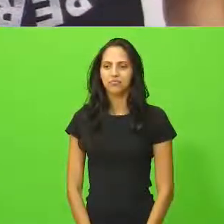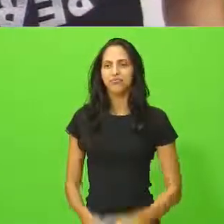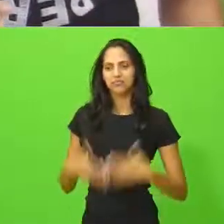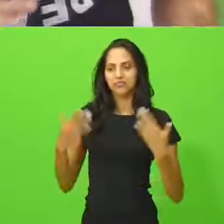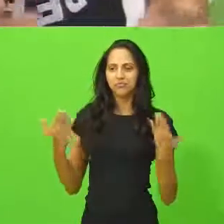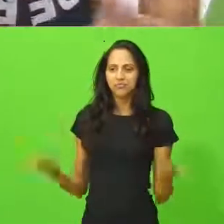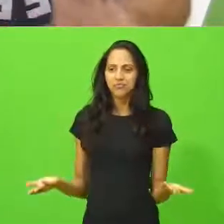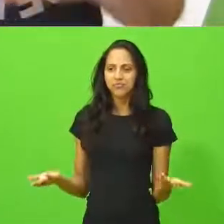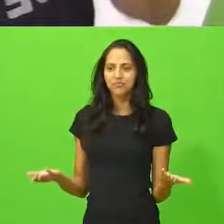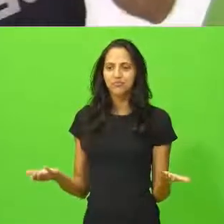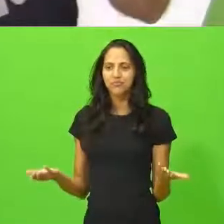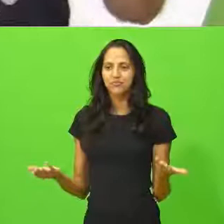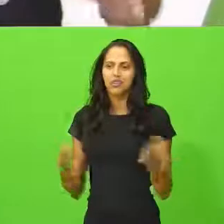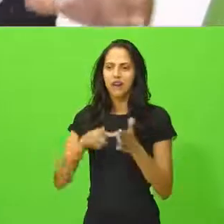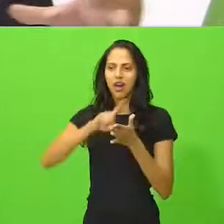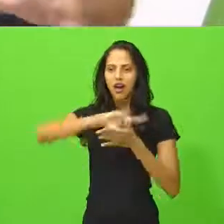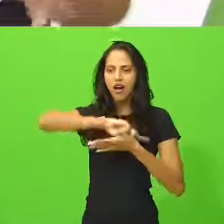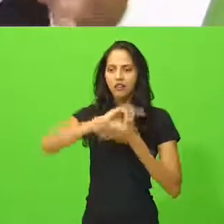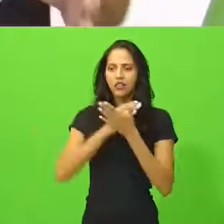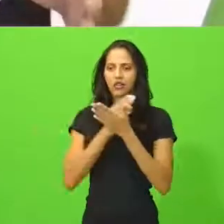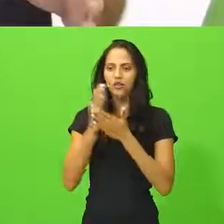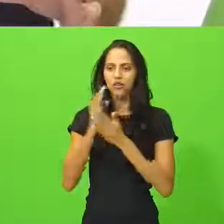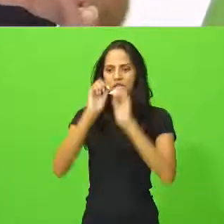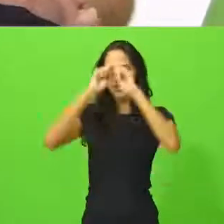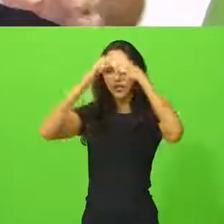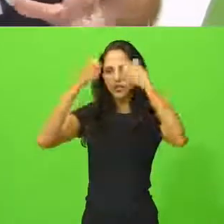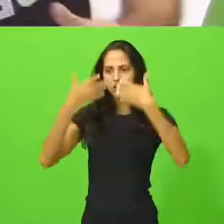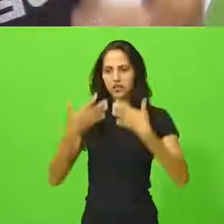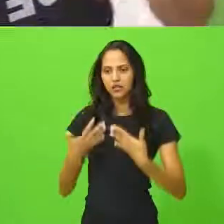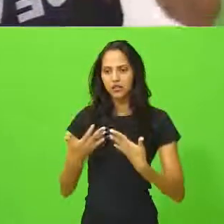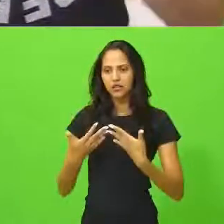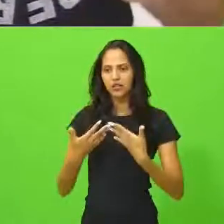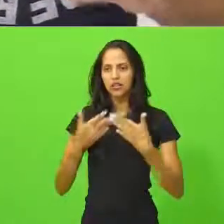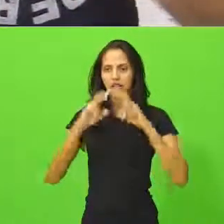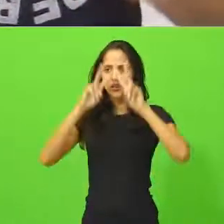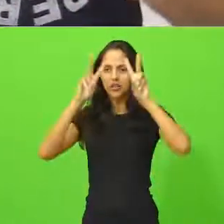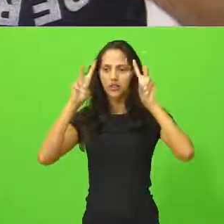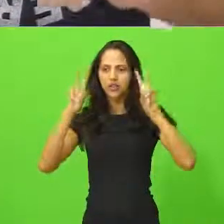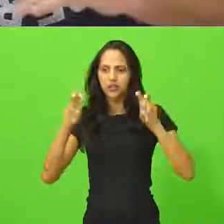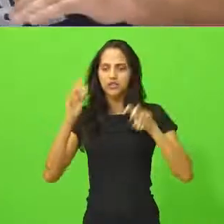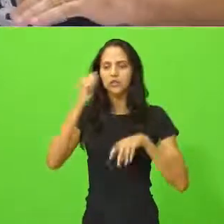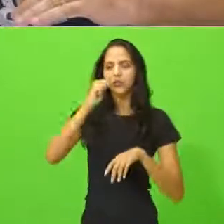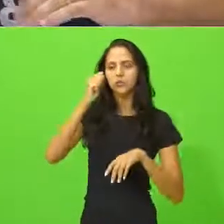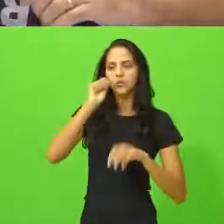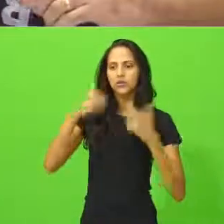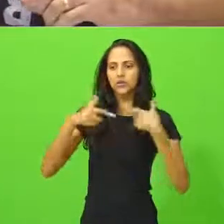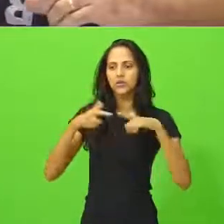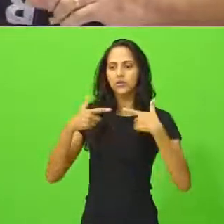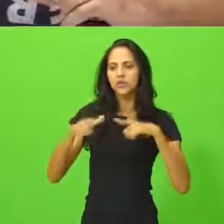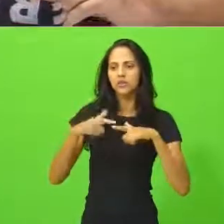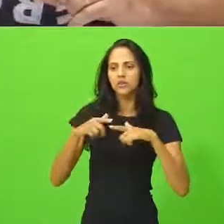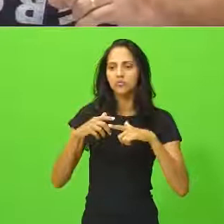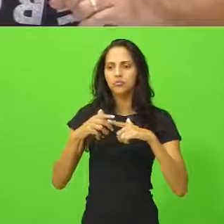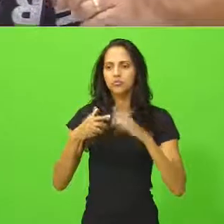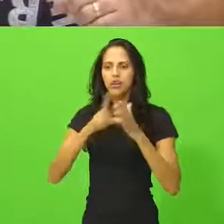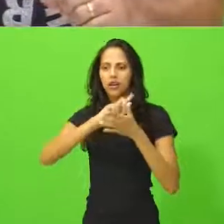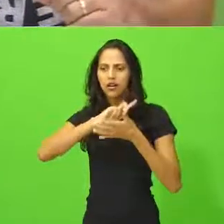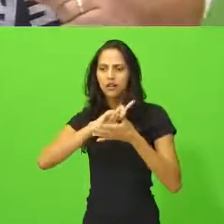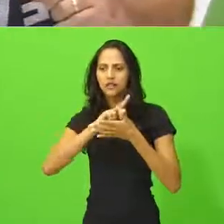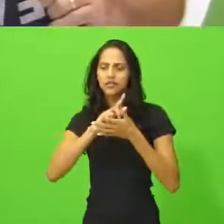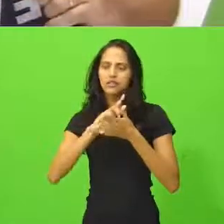Beleza, galera. Antes de nós comentarmos a respeito sobre a isenção da mulher no mercado de trabalho, deixa eu só fazer